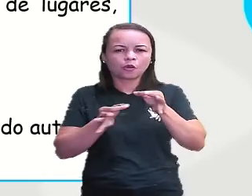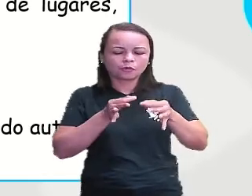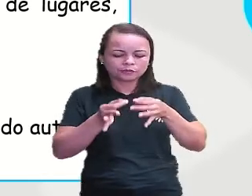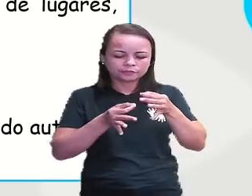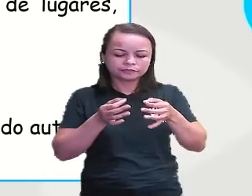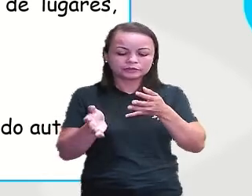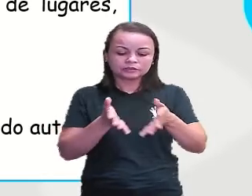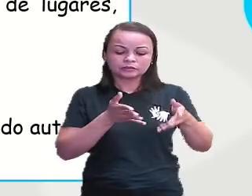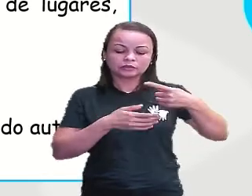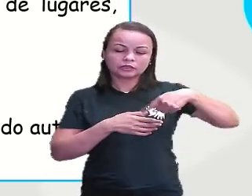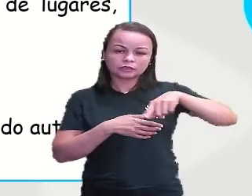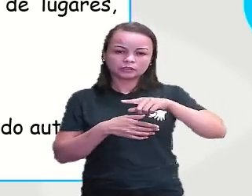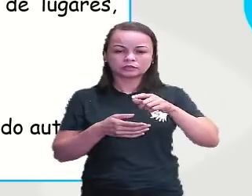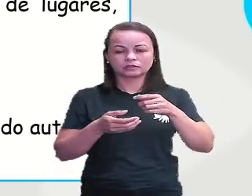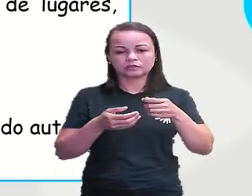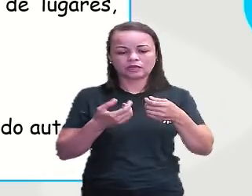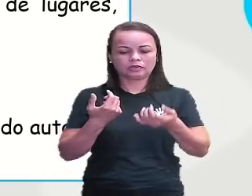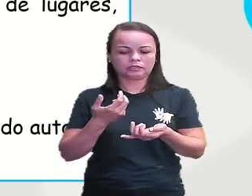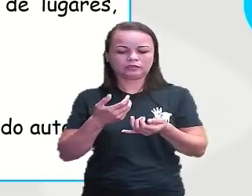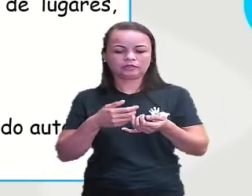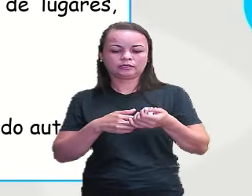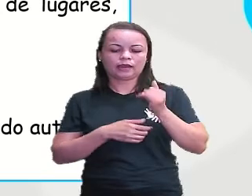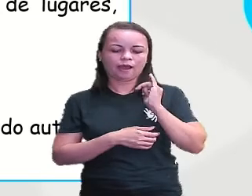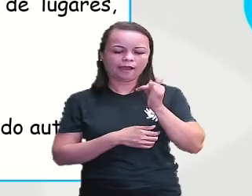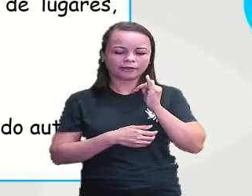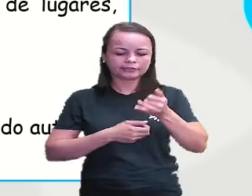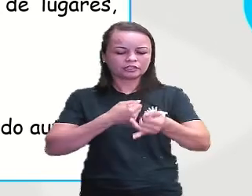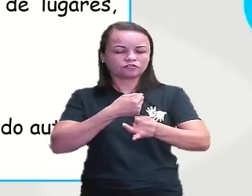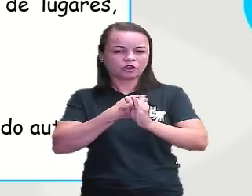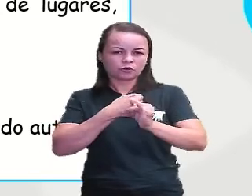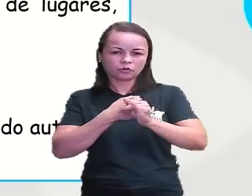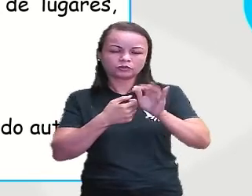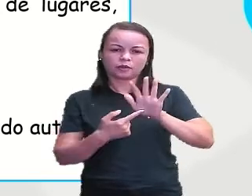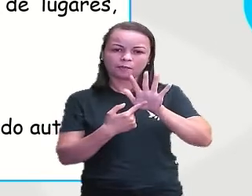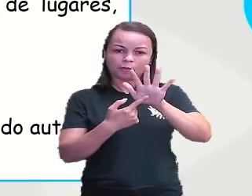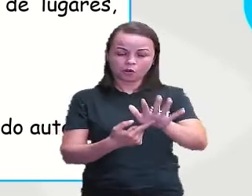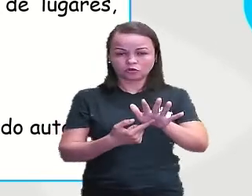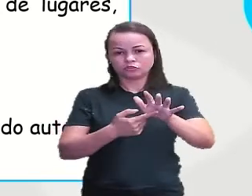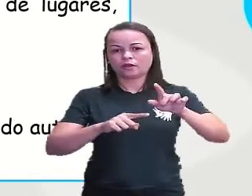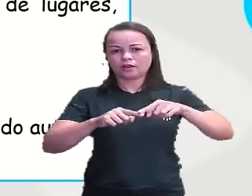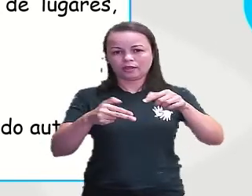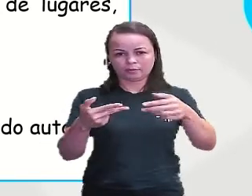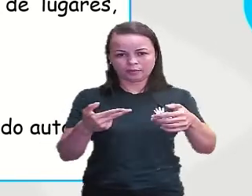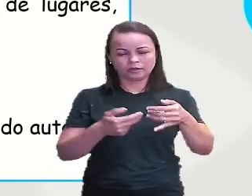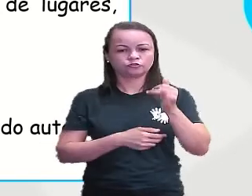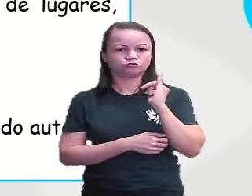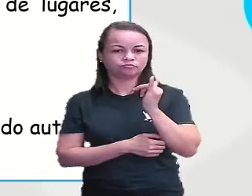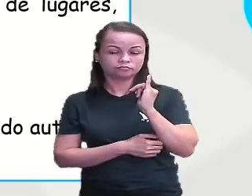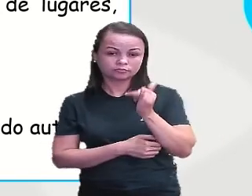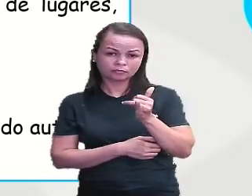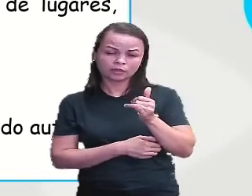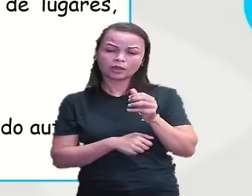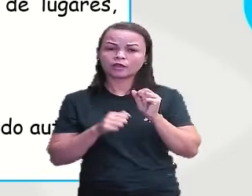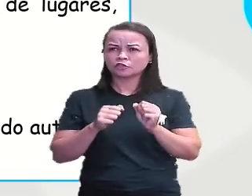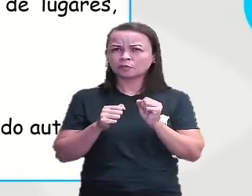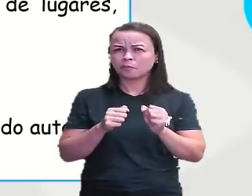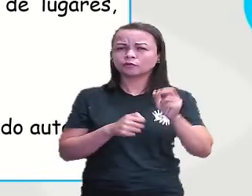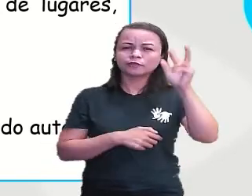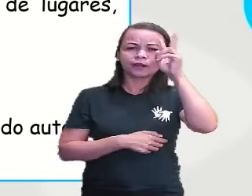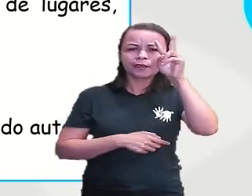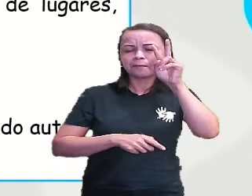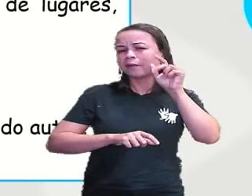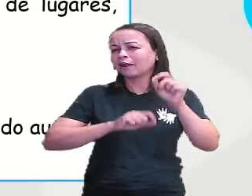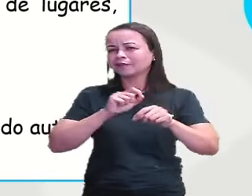ela narra acontecimentos do cotidiano, apresentando elementos narrativos. E aí a gente pode retomar, né? Quais são